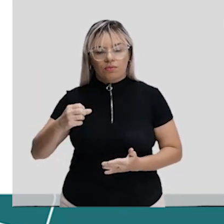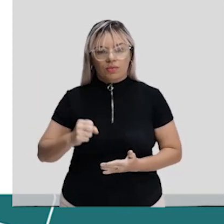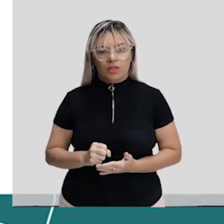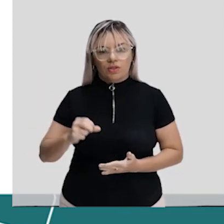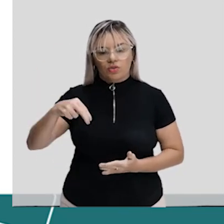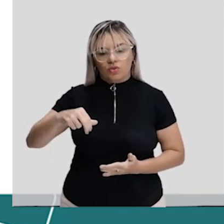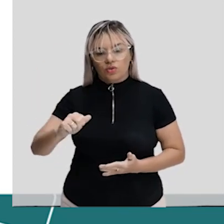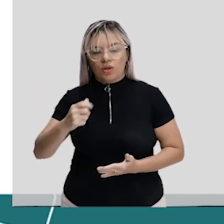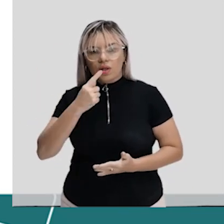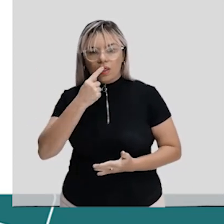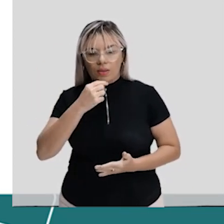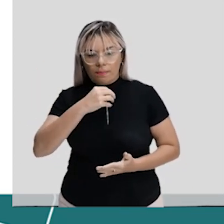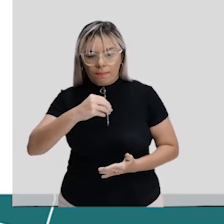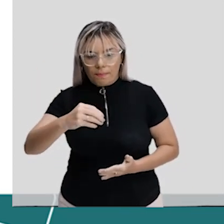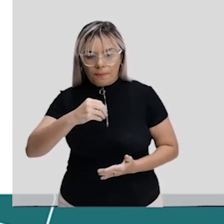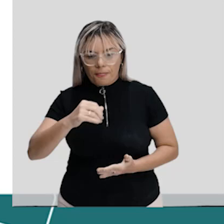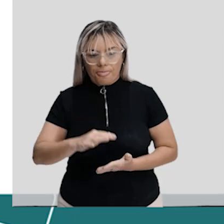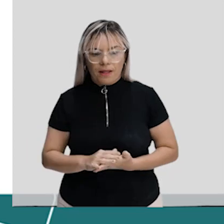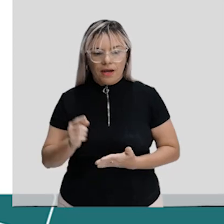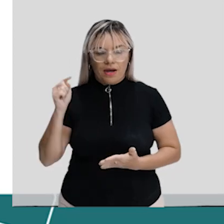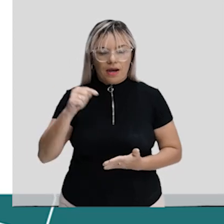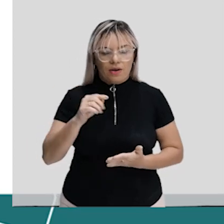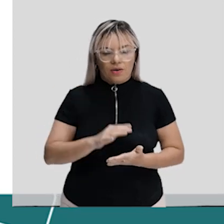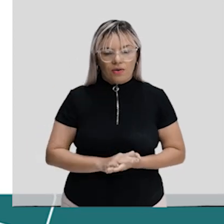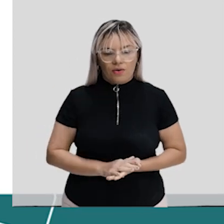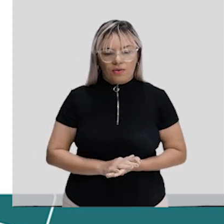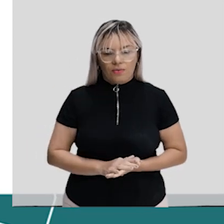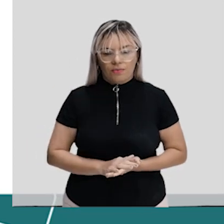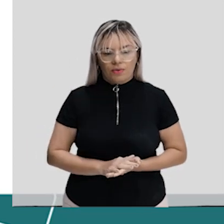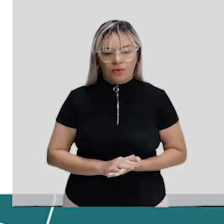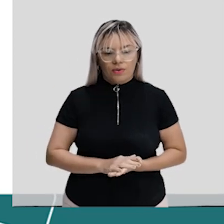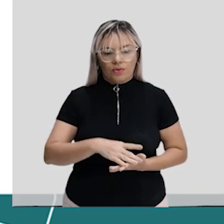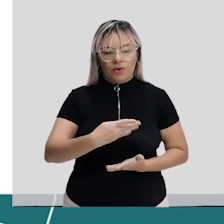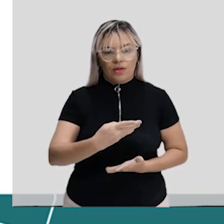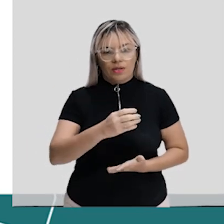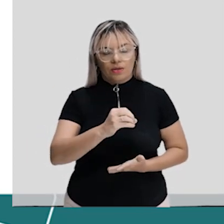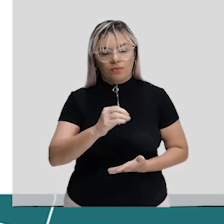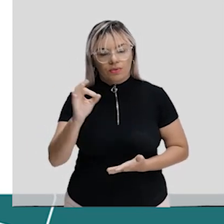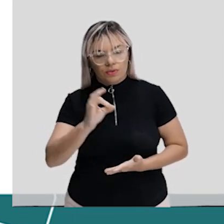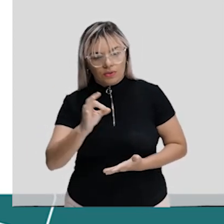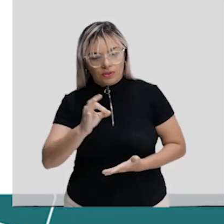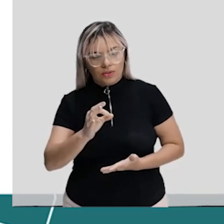por 40% de sódio e 60% de cloro.